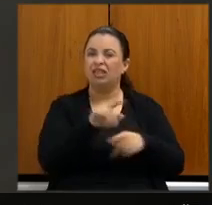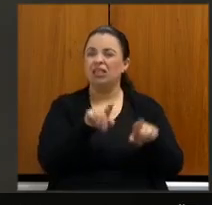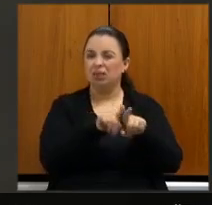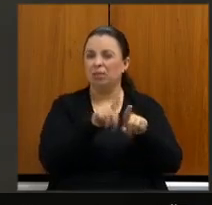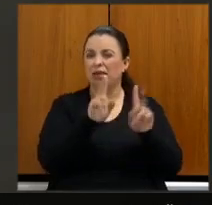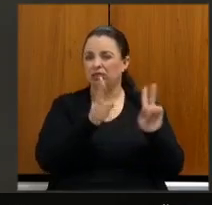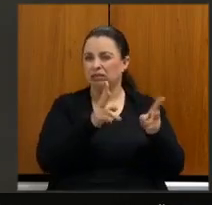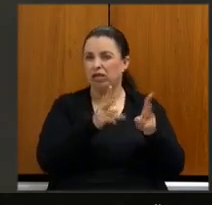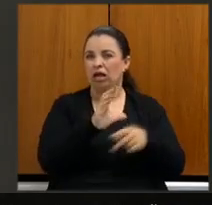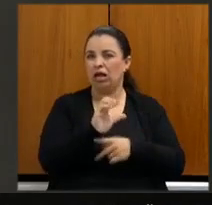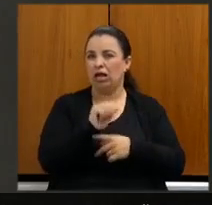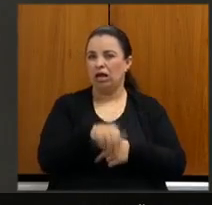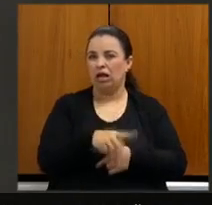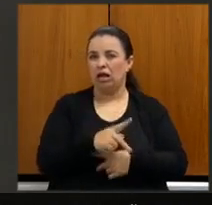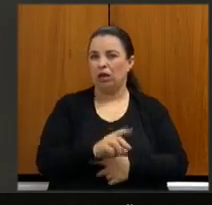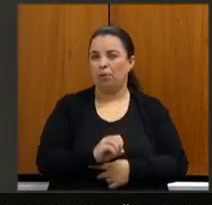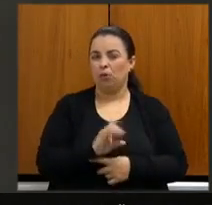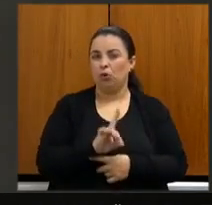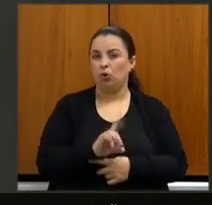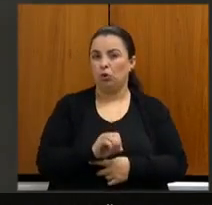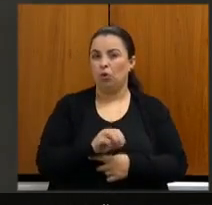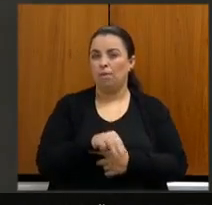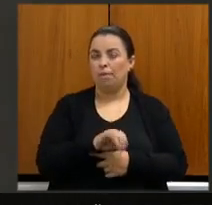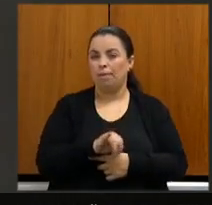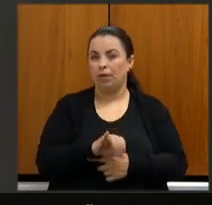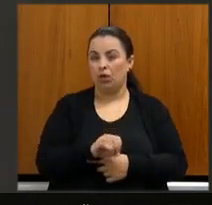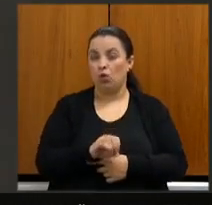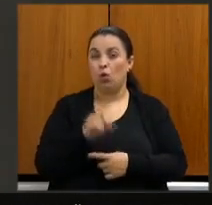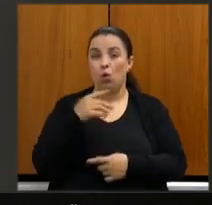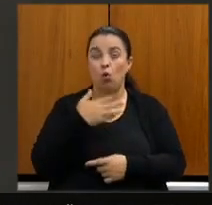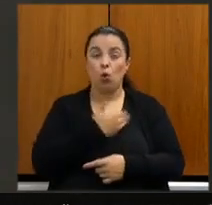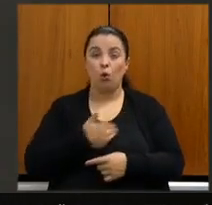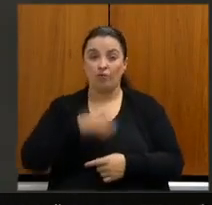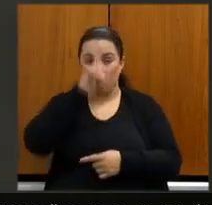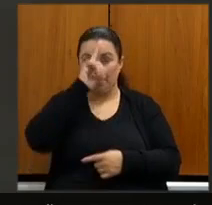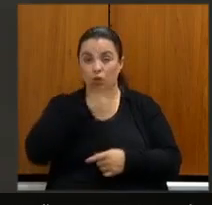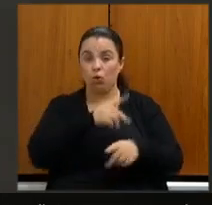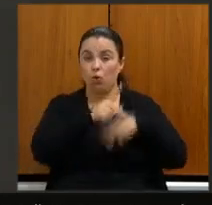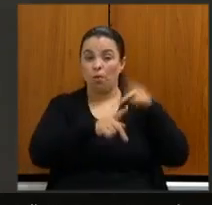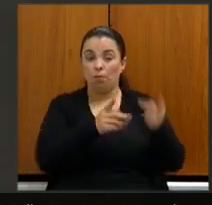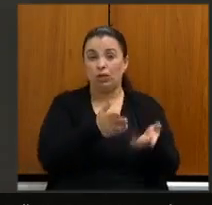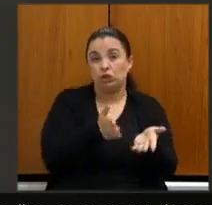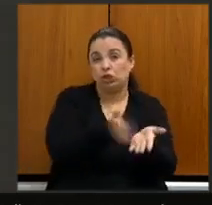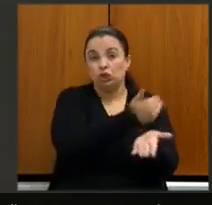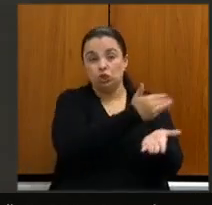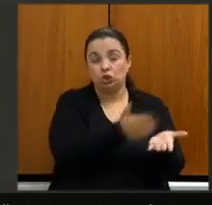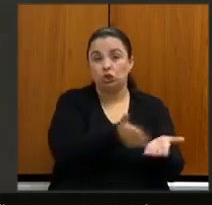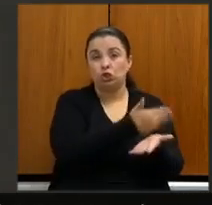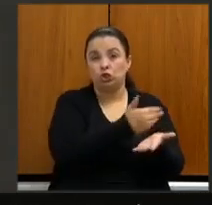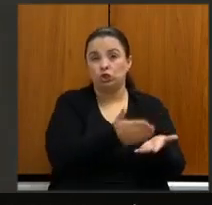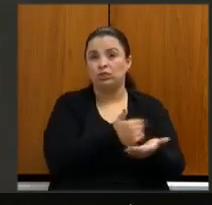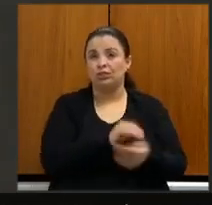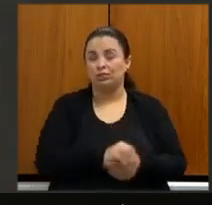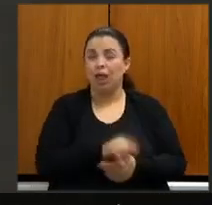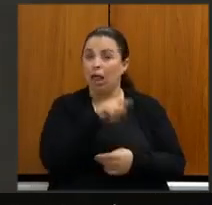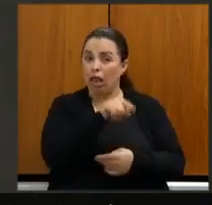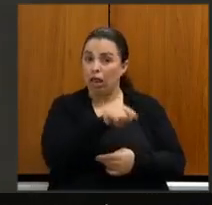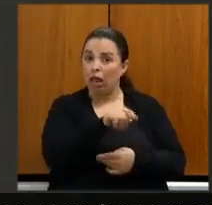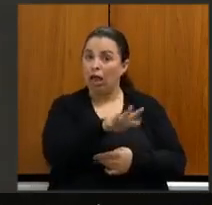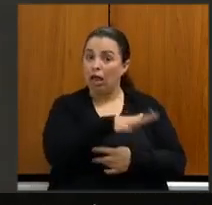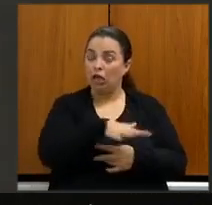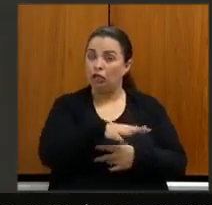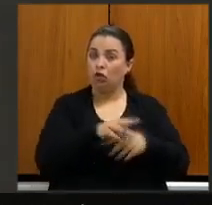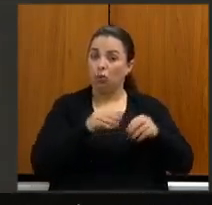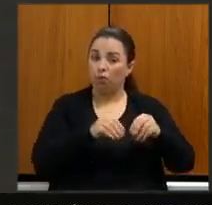Meio é uma região é comprovadamente que produz na minha casa eu tomo café produzido em